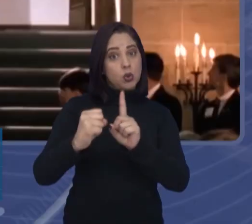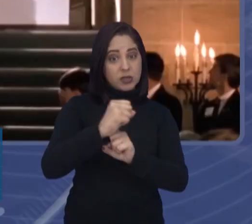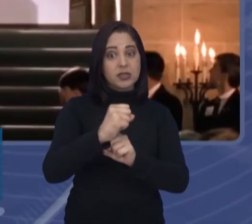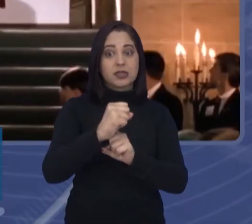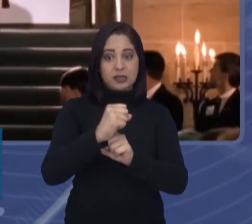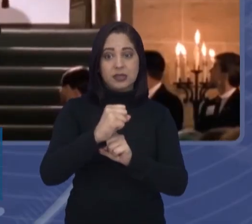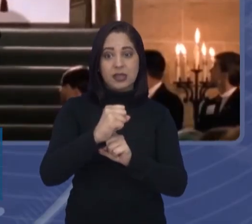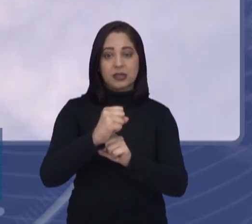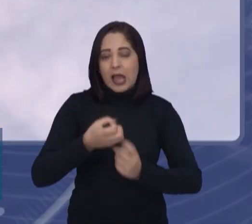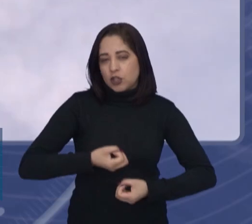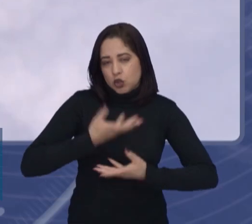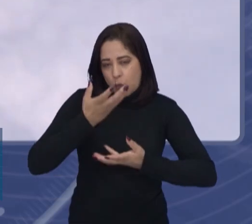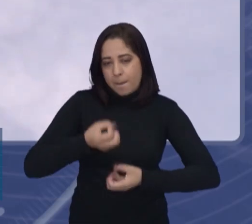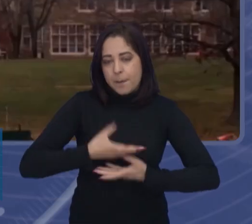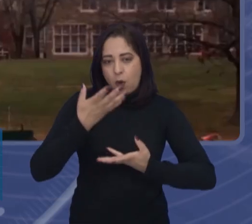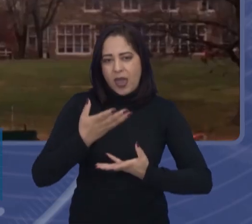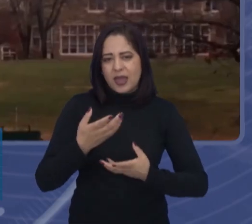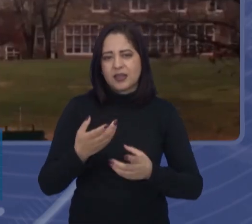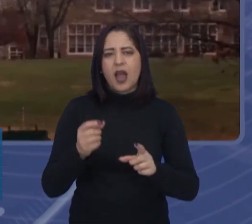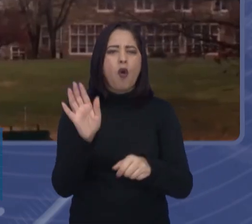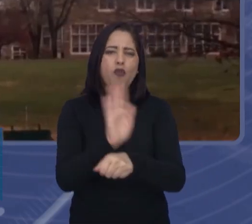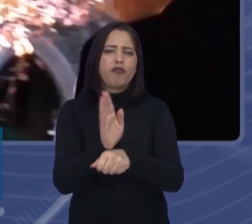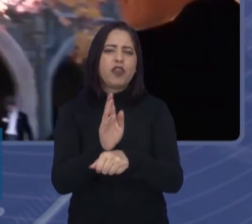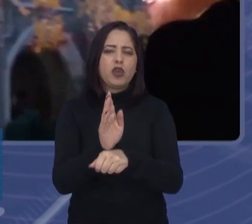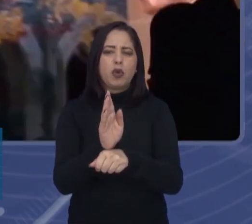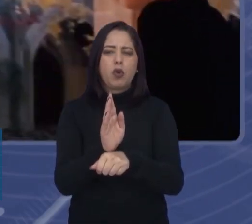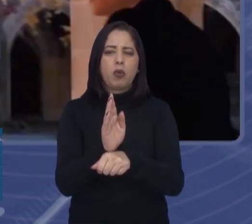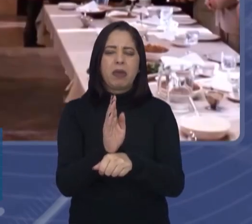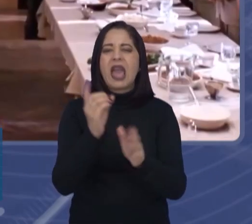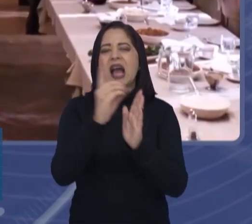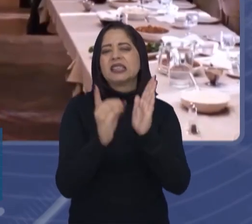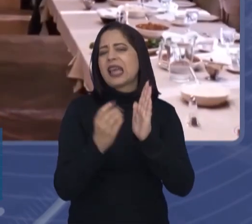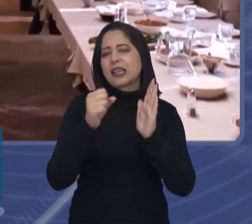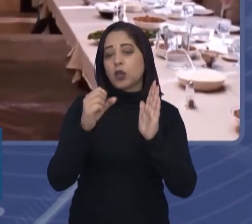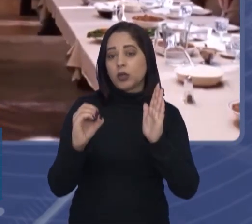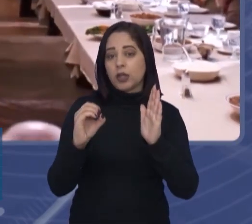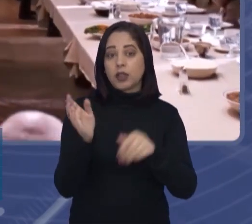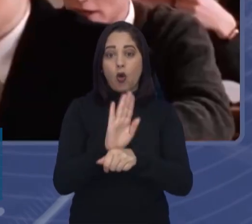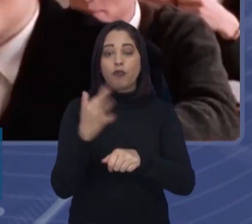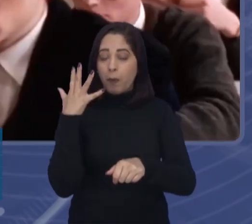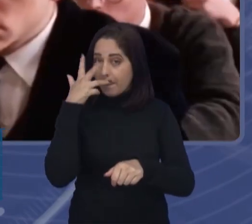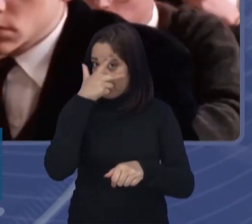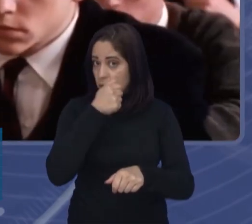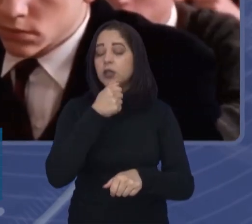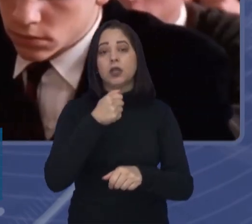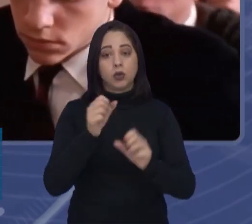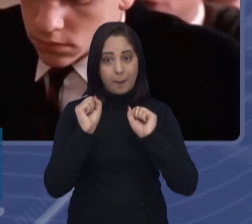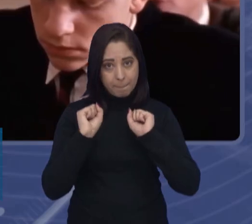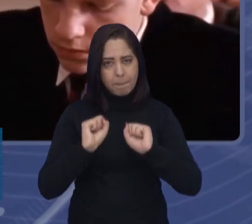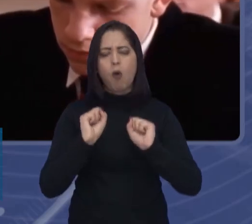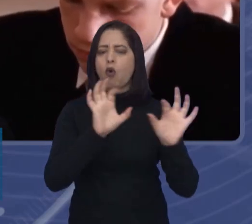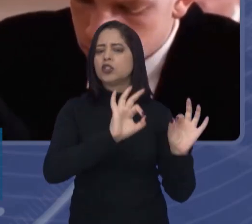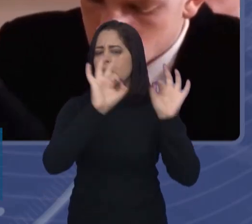um filme antiguinho, lá da década de 80, é um filme muito forte, é muito lindo, gente, vale a pena assistir. Tem o